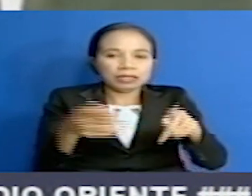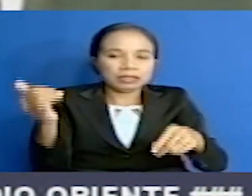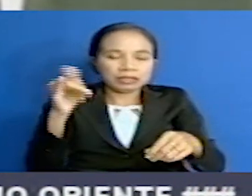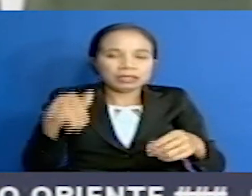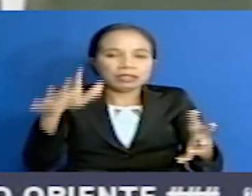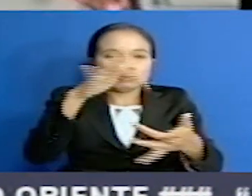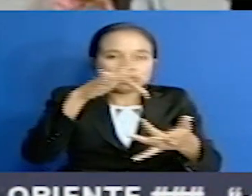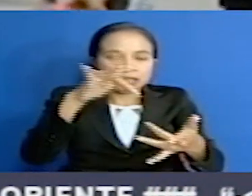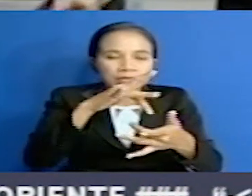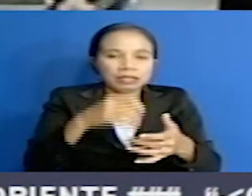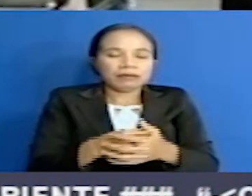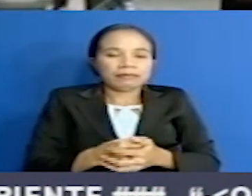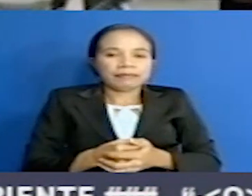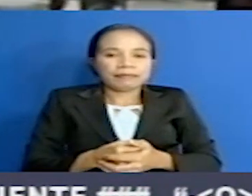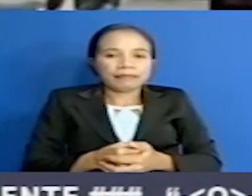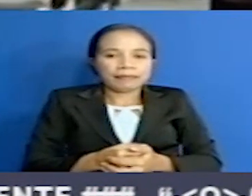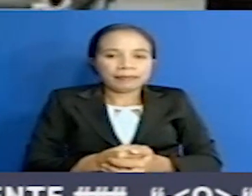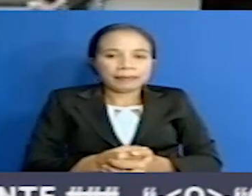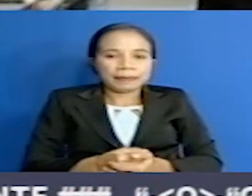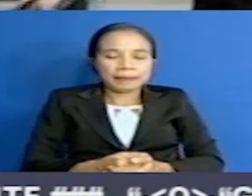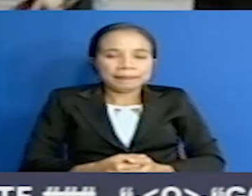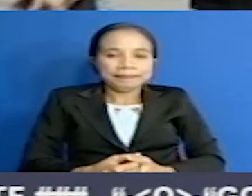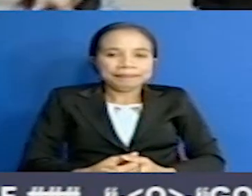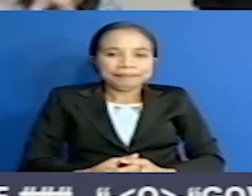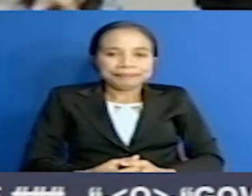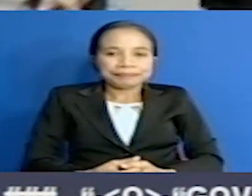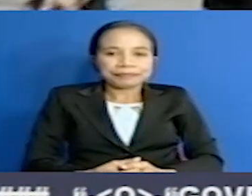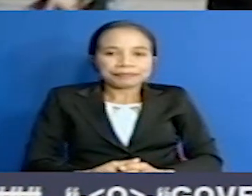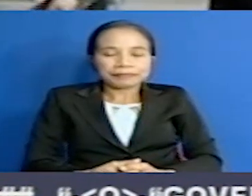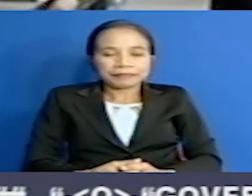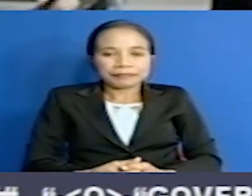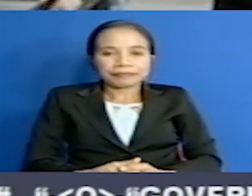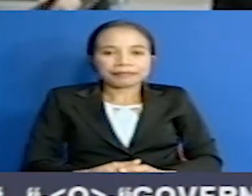o movimento para a parte leste. Zuvina La Silva, para RTTL.